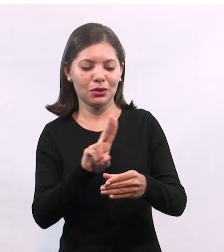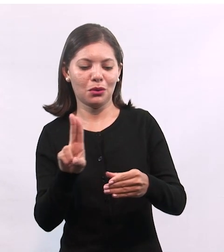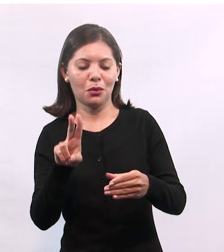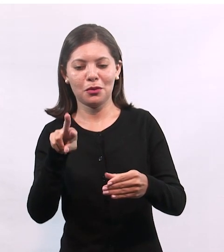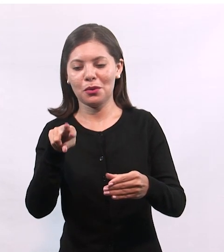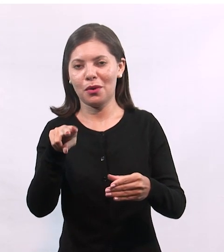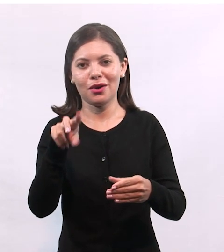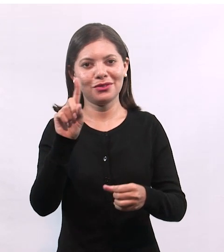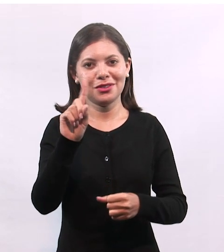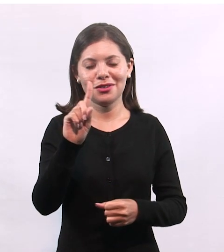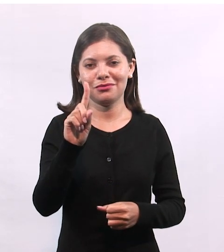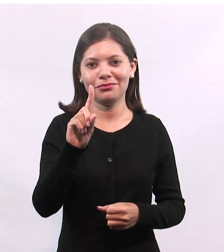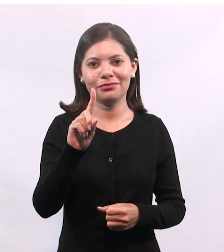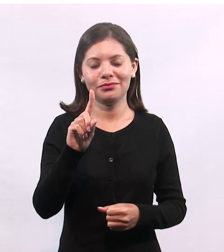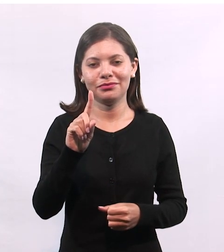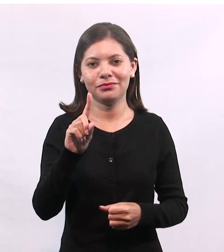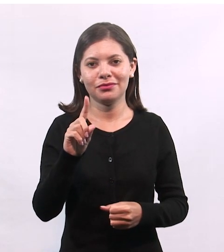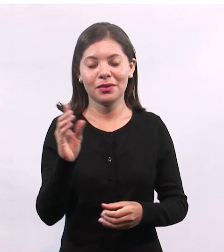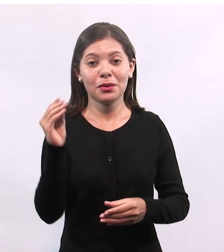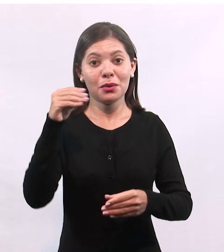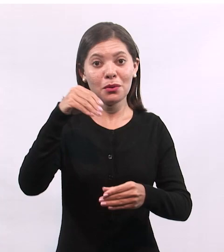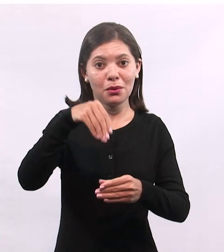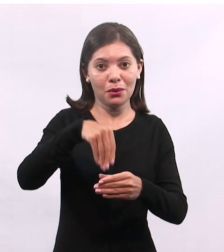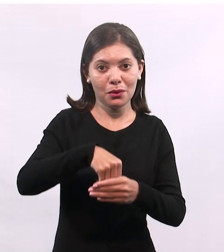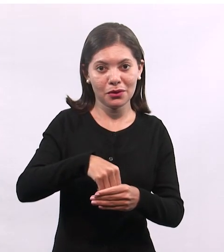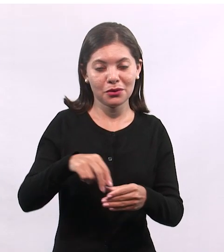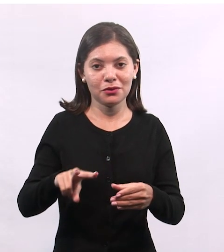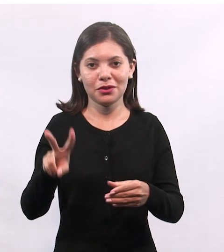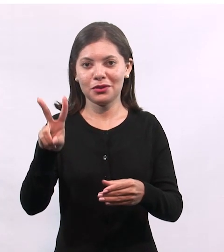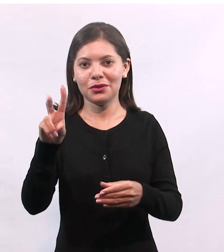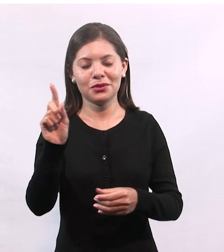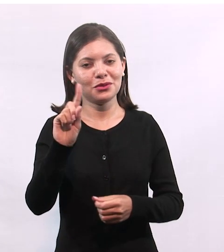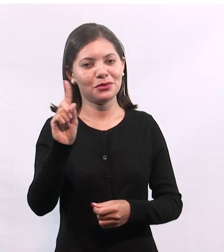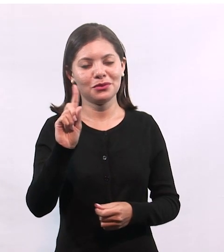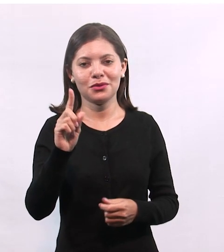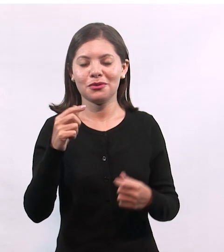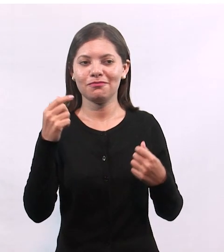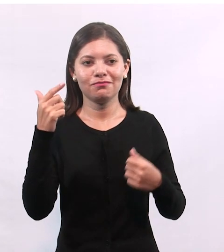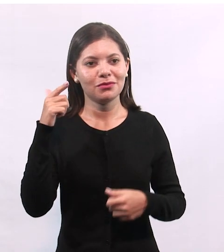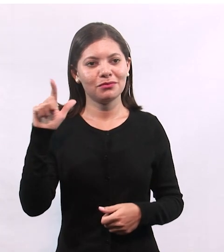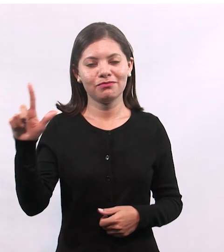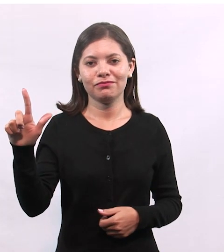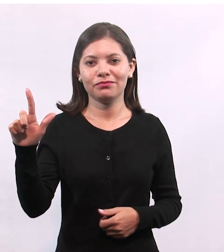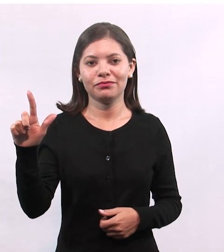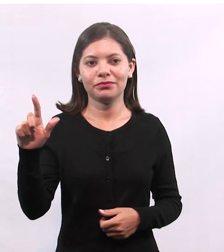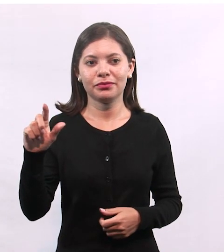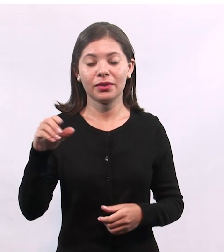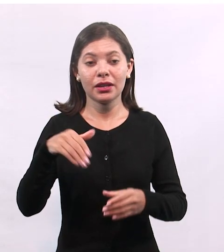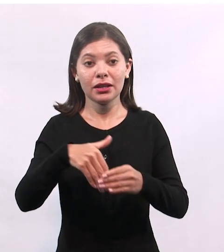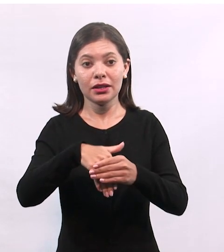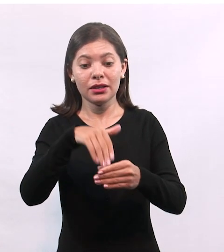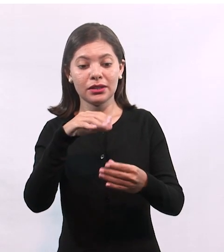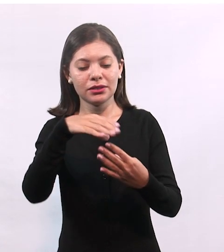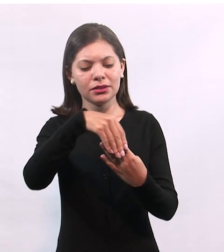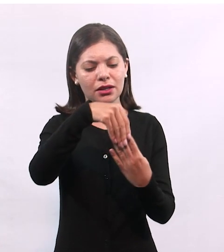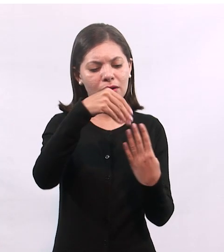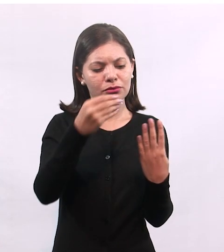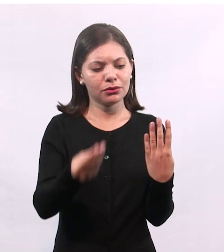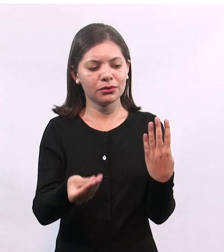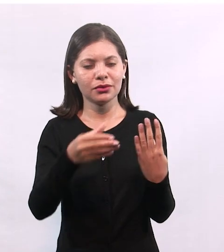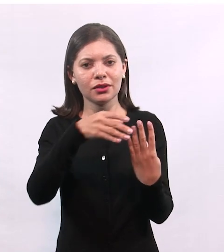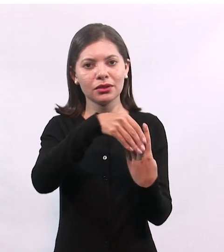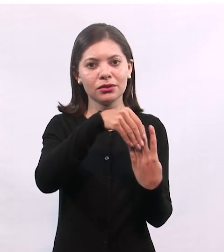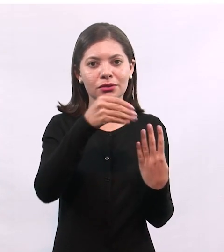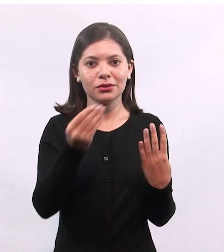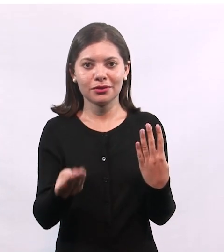nome mesmo que eu repõe esse valor não vou conseguir provavelmente sortear o mesmo valor a retirada de uma carta do